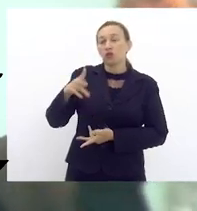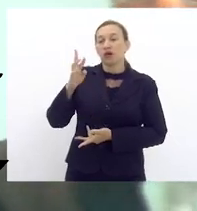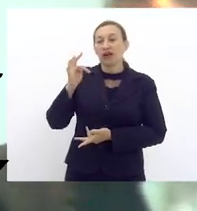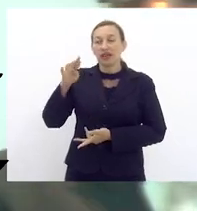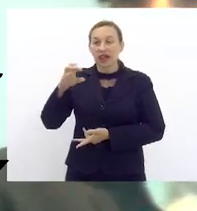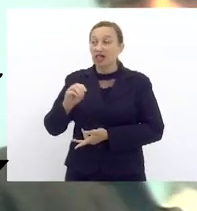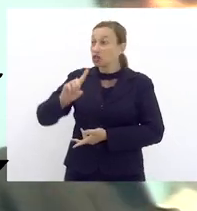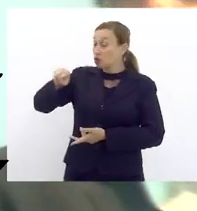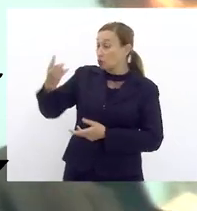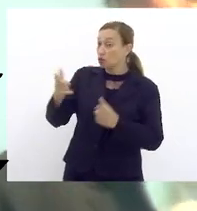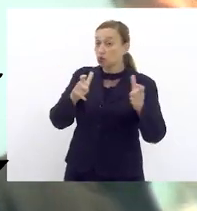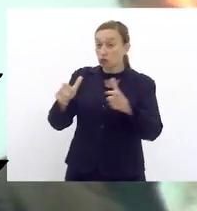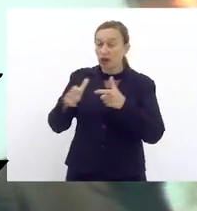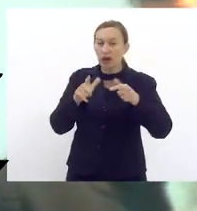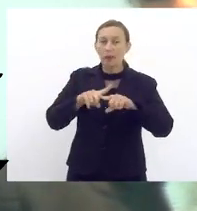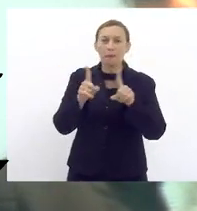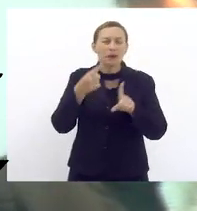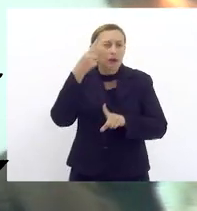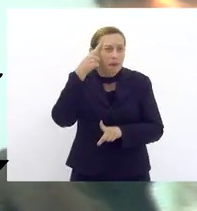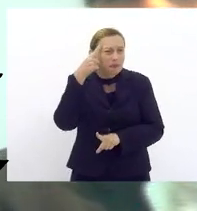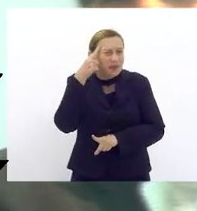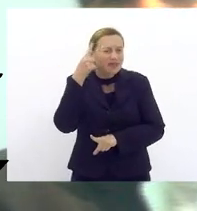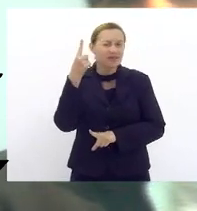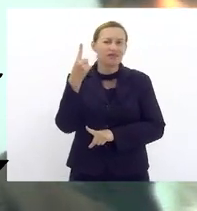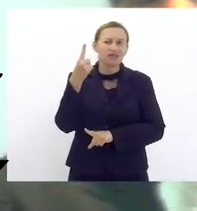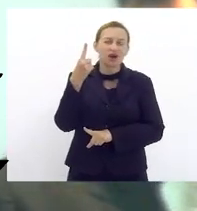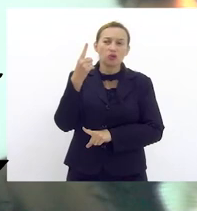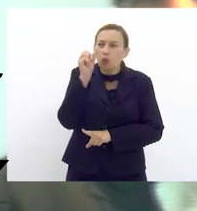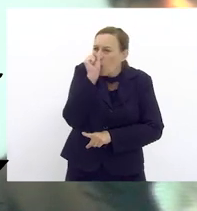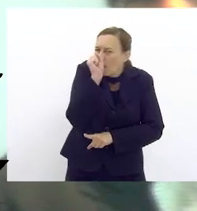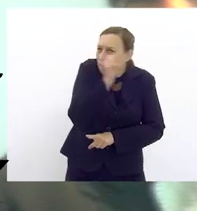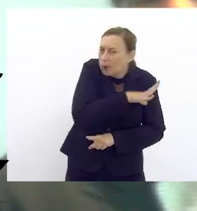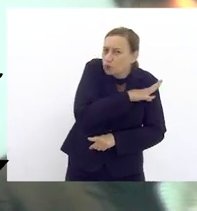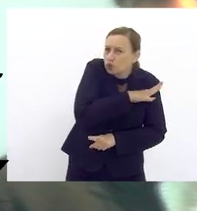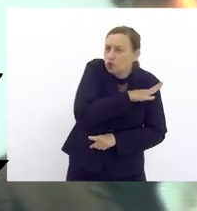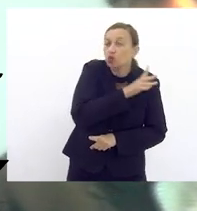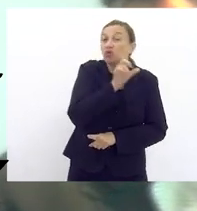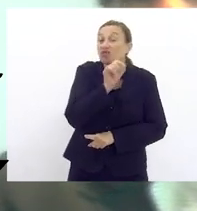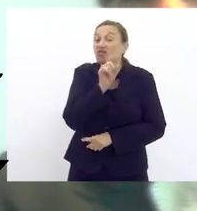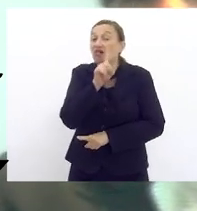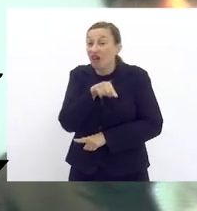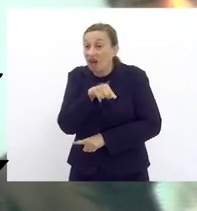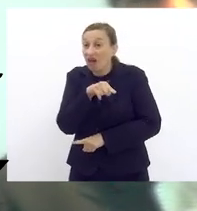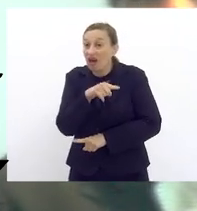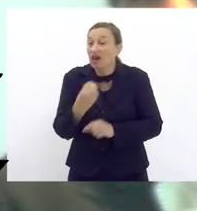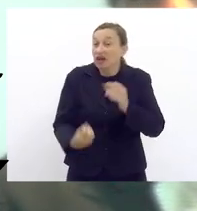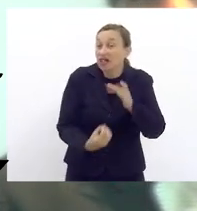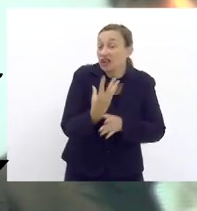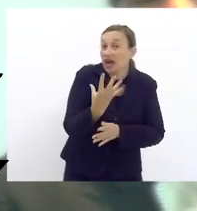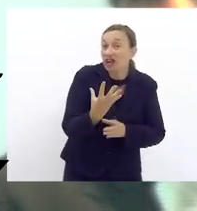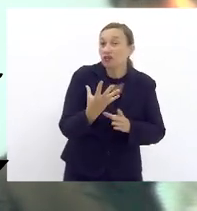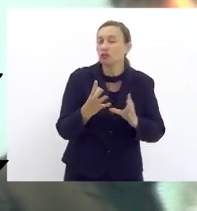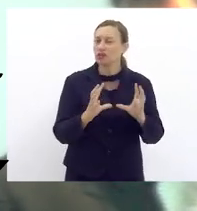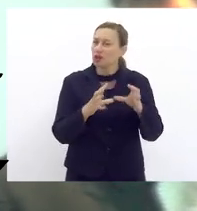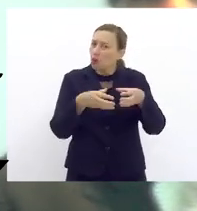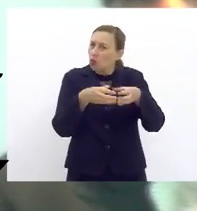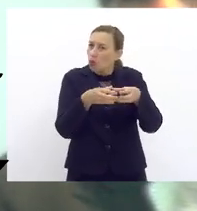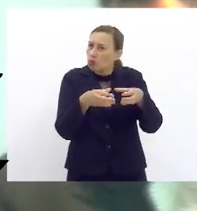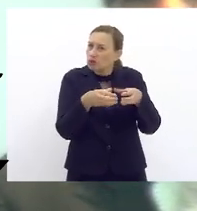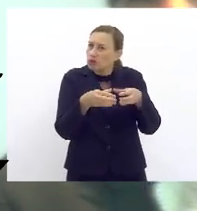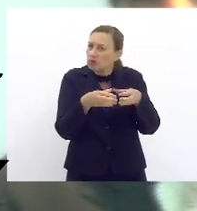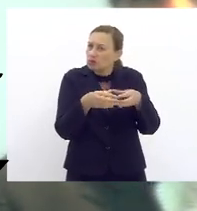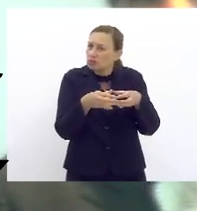casas mas para vocês terem uma ideia do Absurdo que é ter criado essa comissão